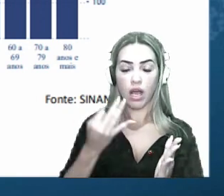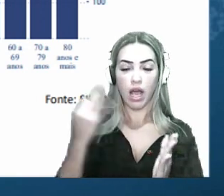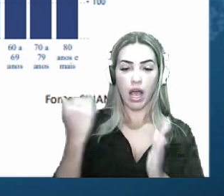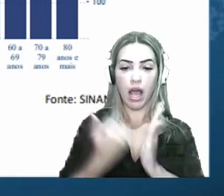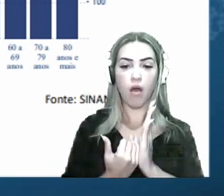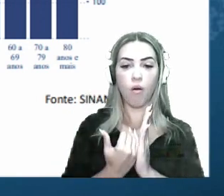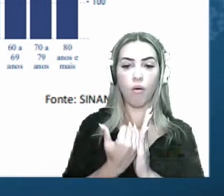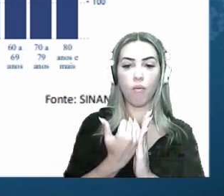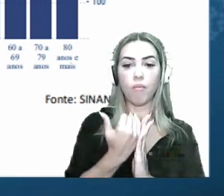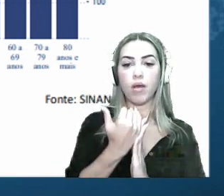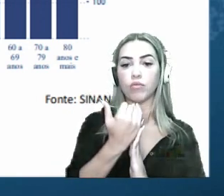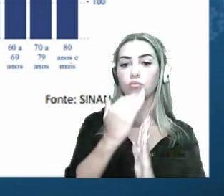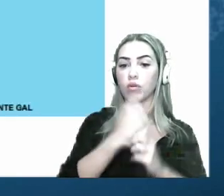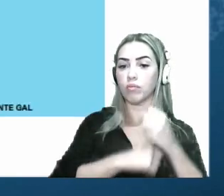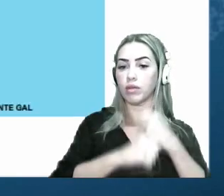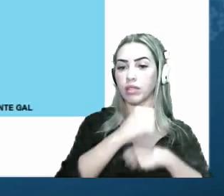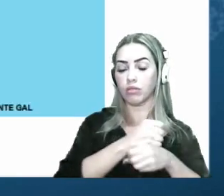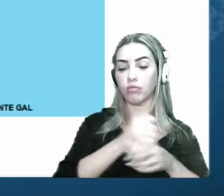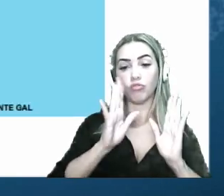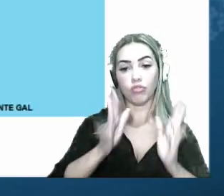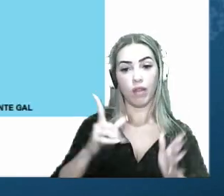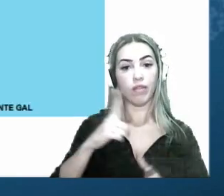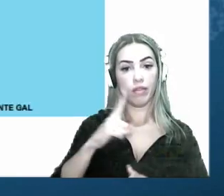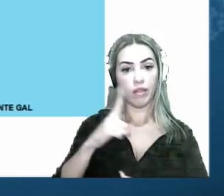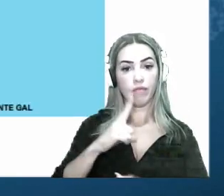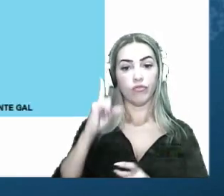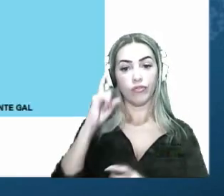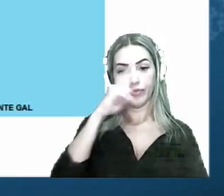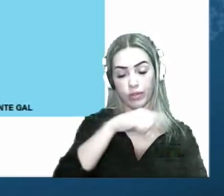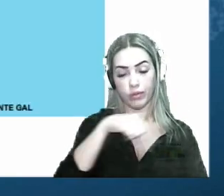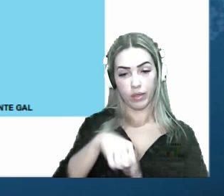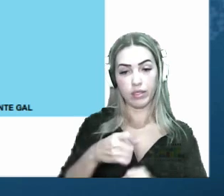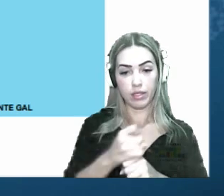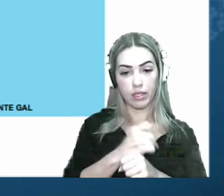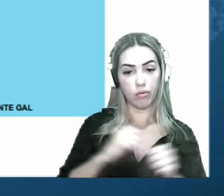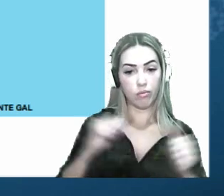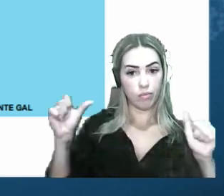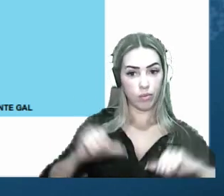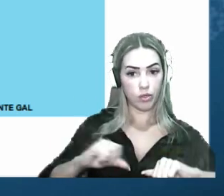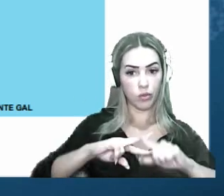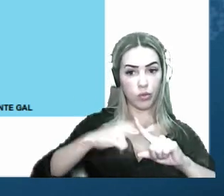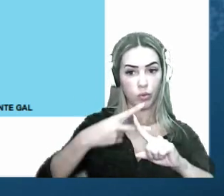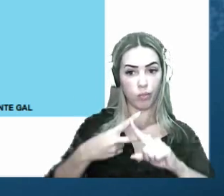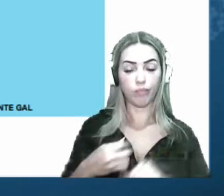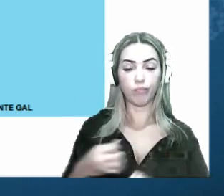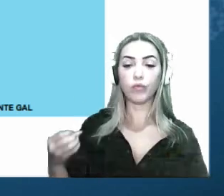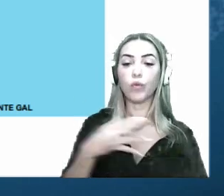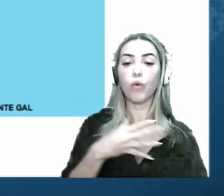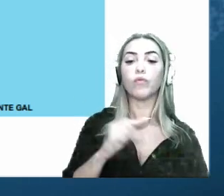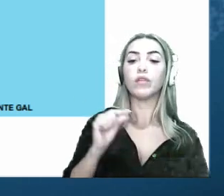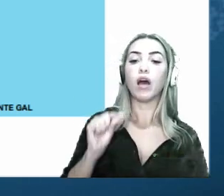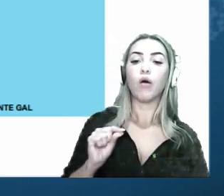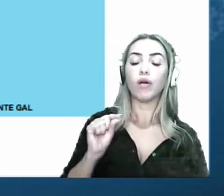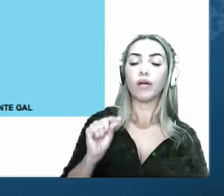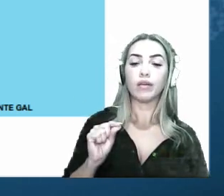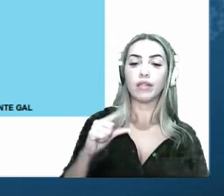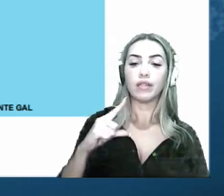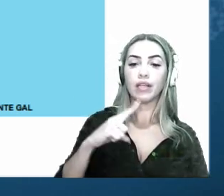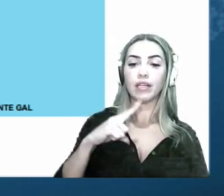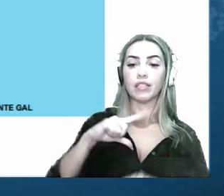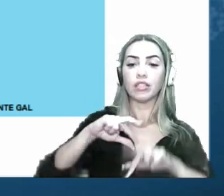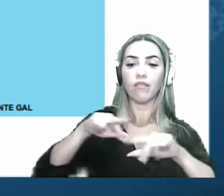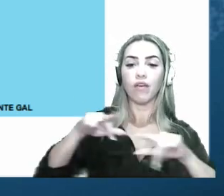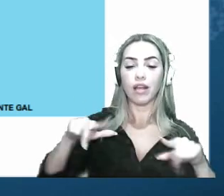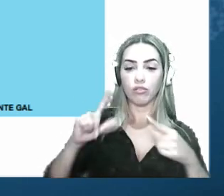ano dramático. Então, esse ano foi pior ainda. E outra novidade é que nós temos os sorotipos identificados,